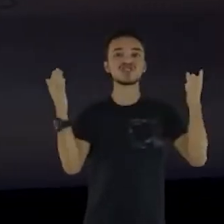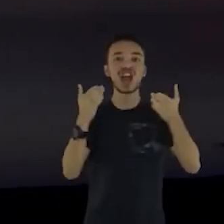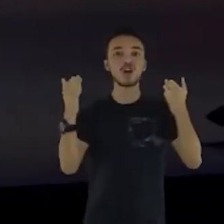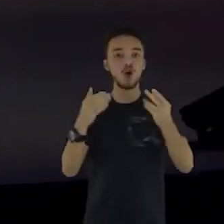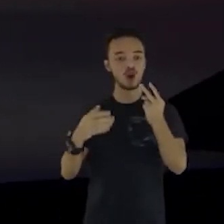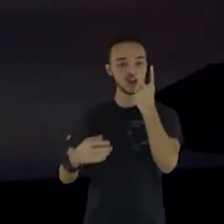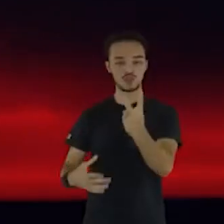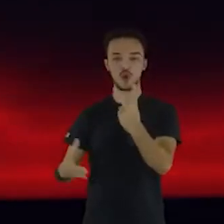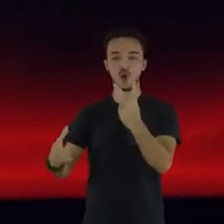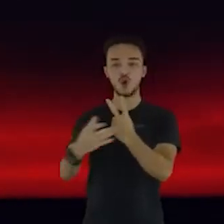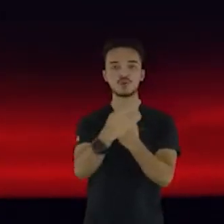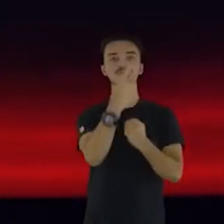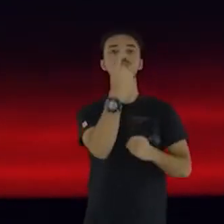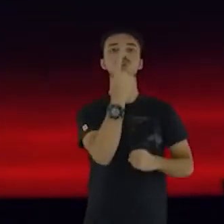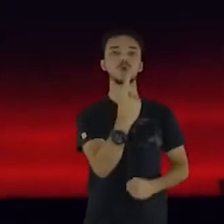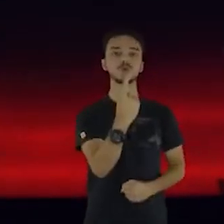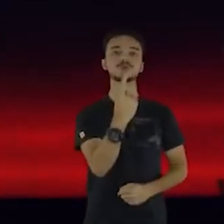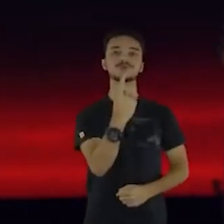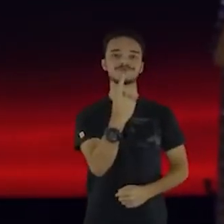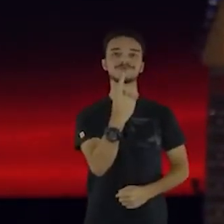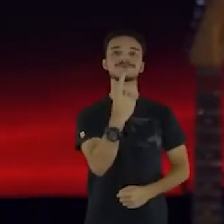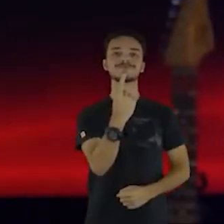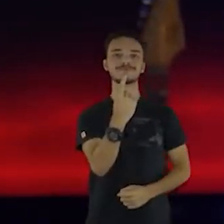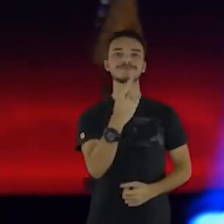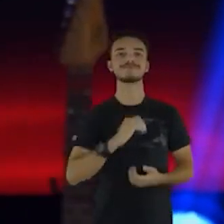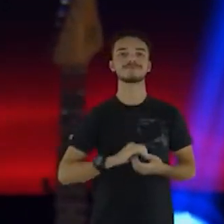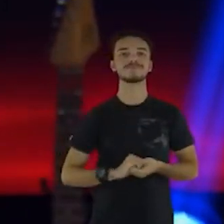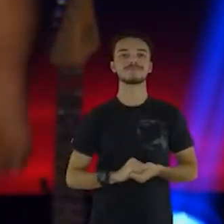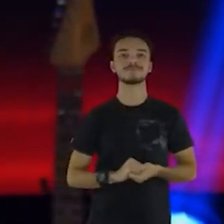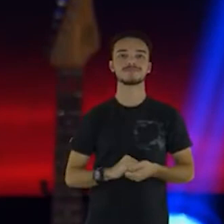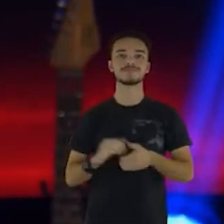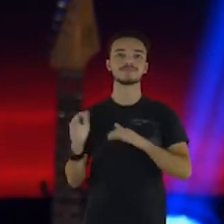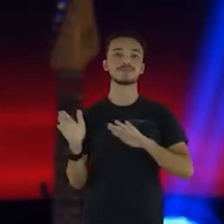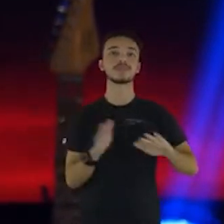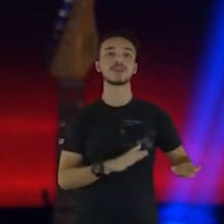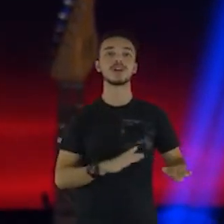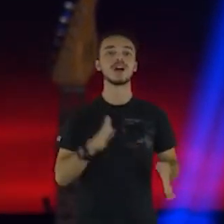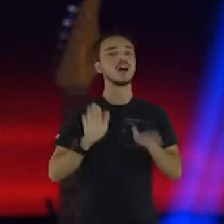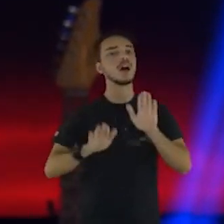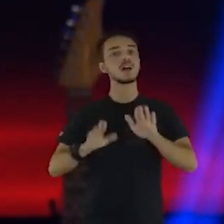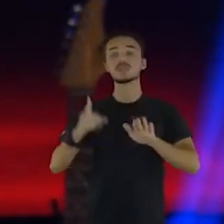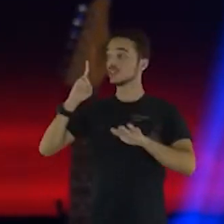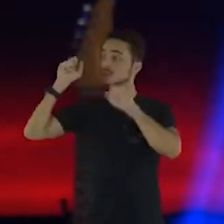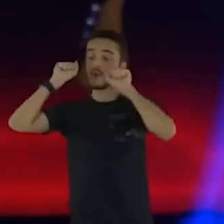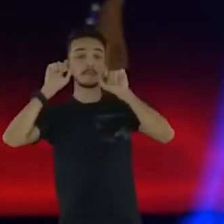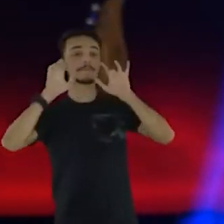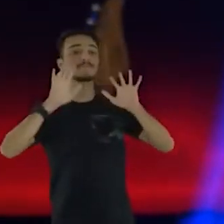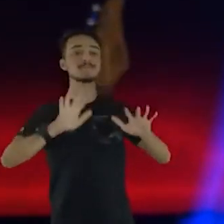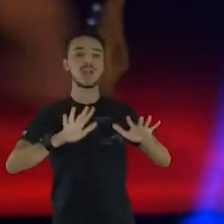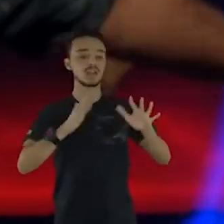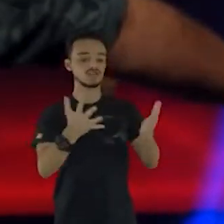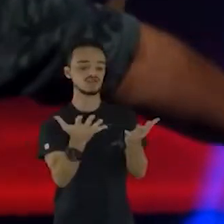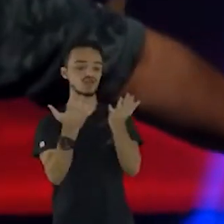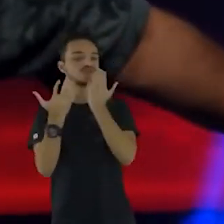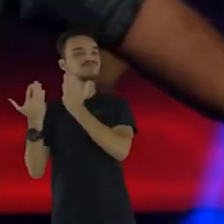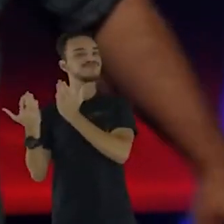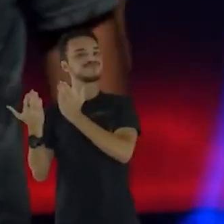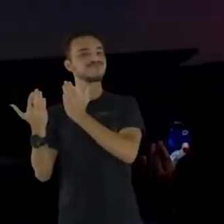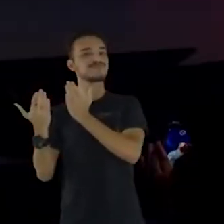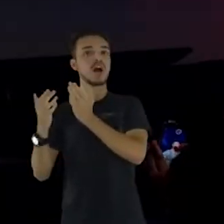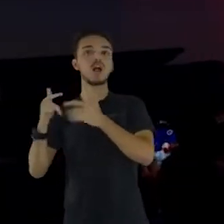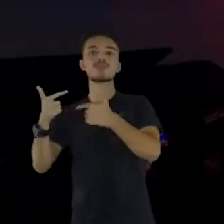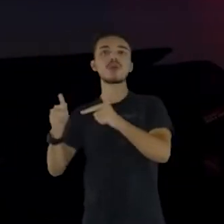talvez as bênçãos do Senhor estão impedidas na sua vida porque você não está sendo um com a sua família. Eu não sou luva de pedreiro, mas